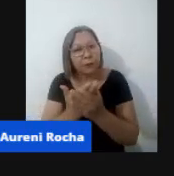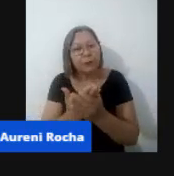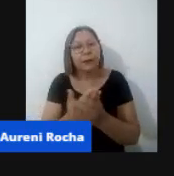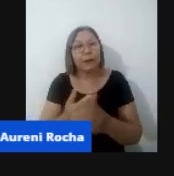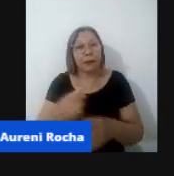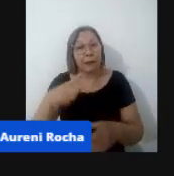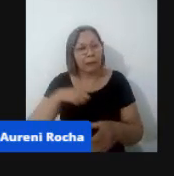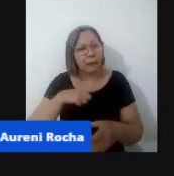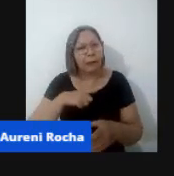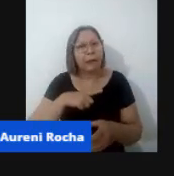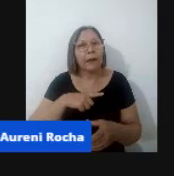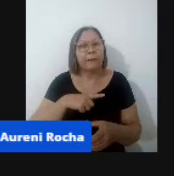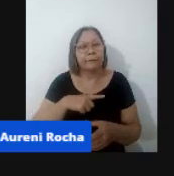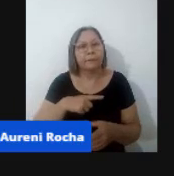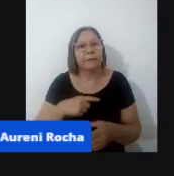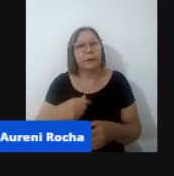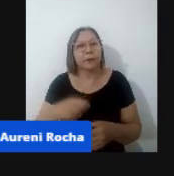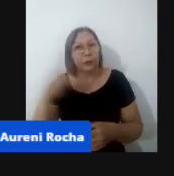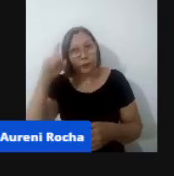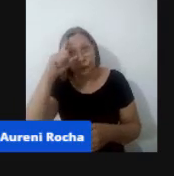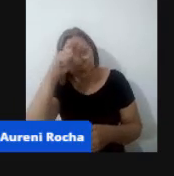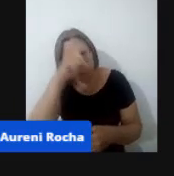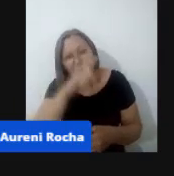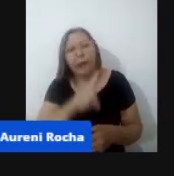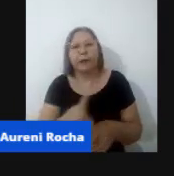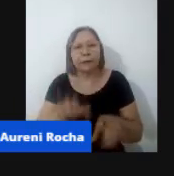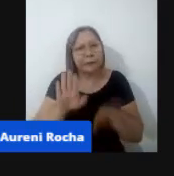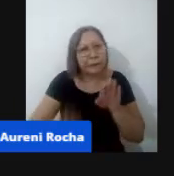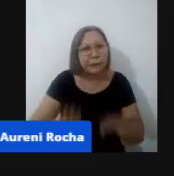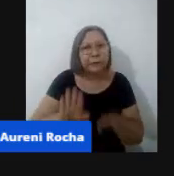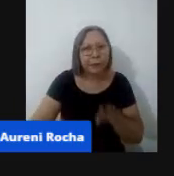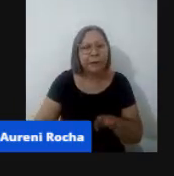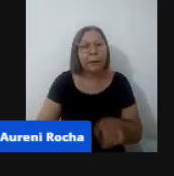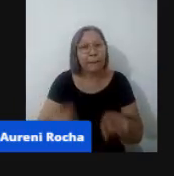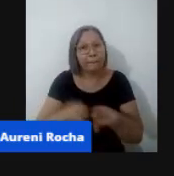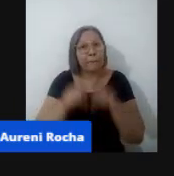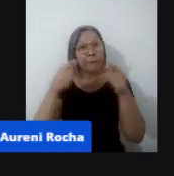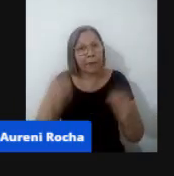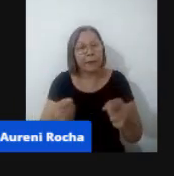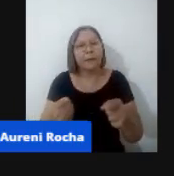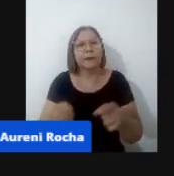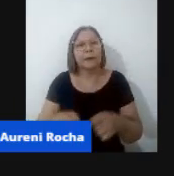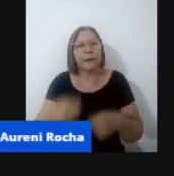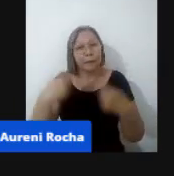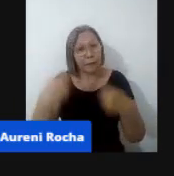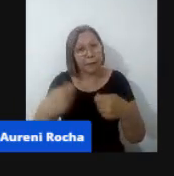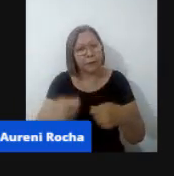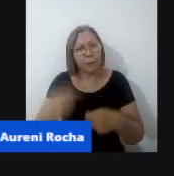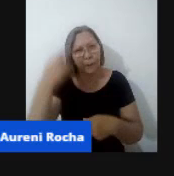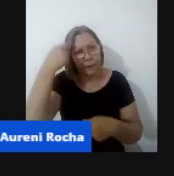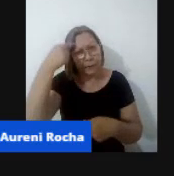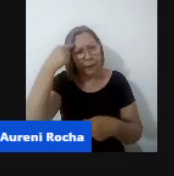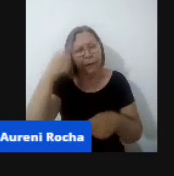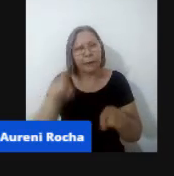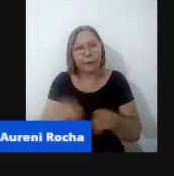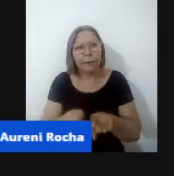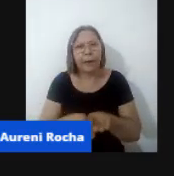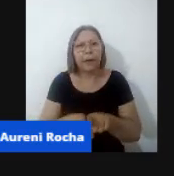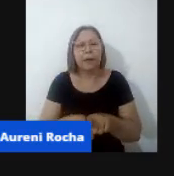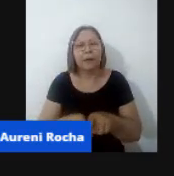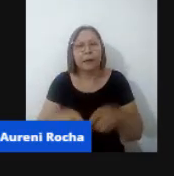Mas pensar nessa criança é pensar também nas habilidades que ela apresenta. Como se